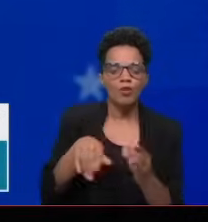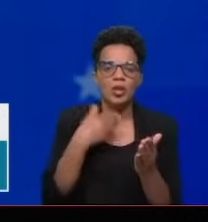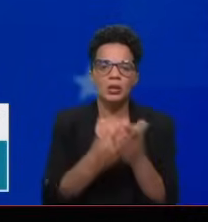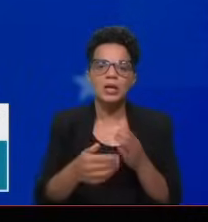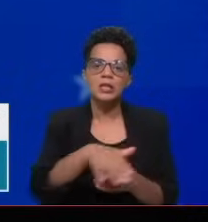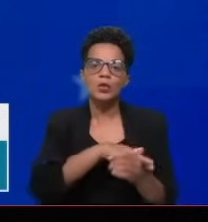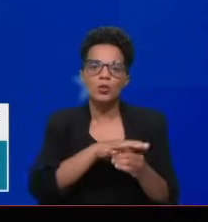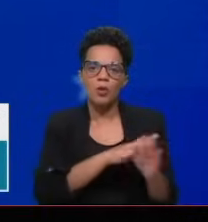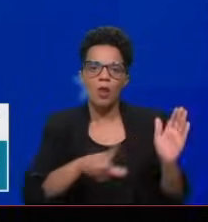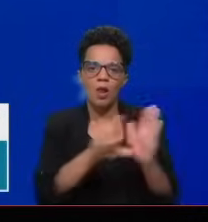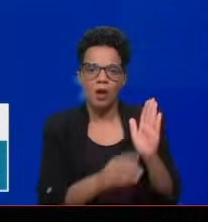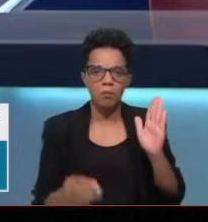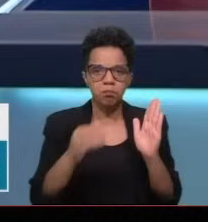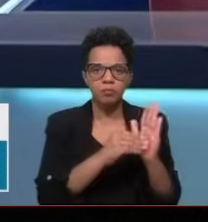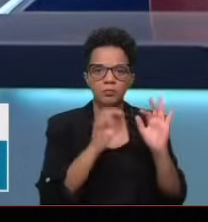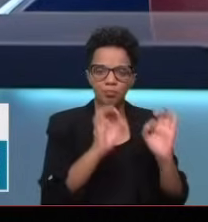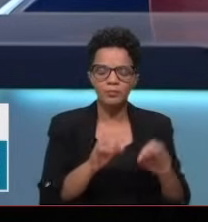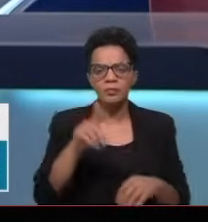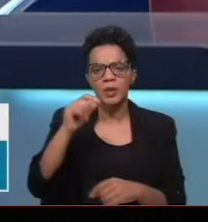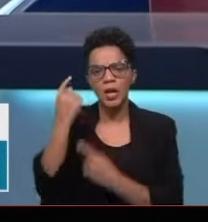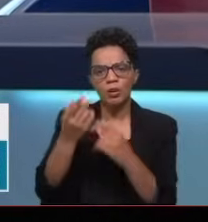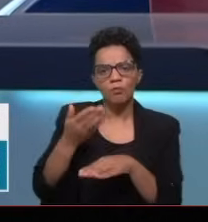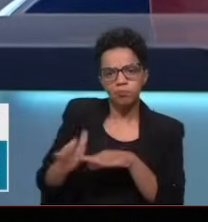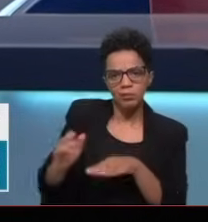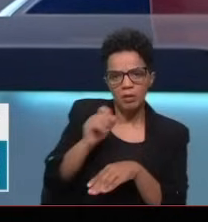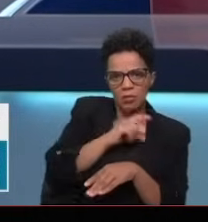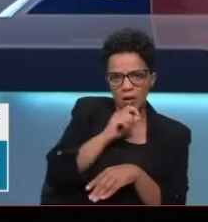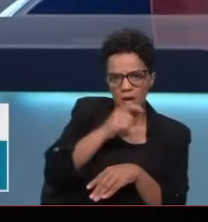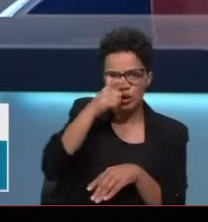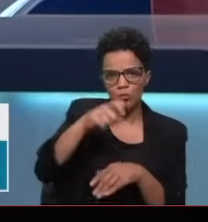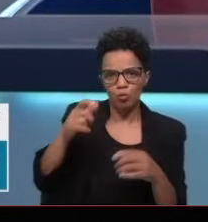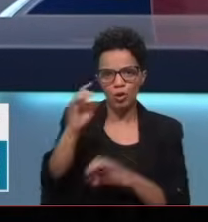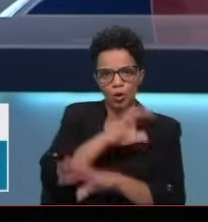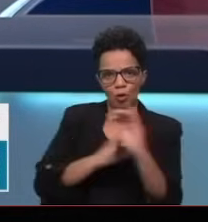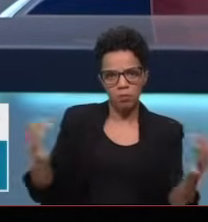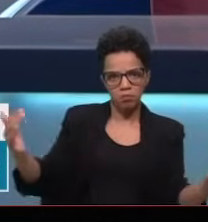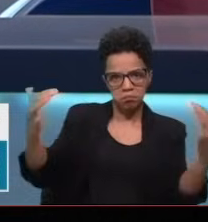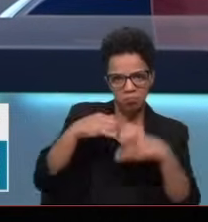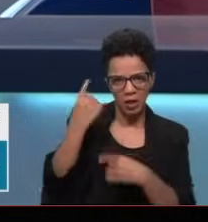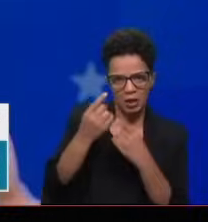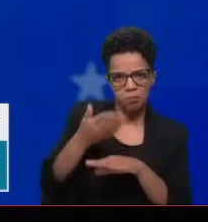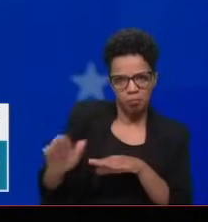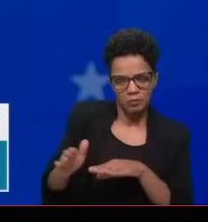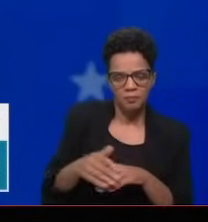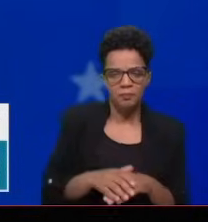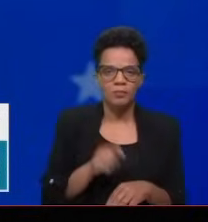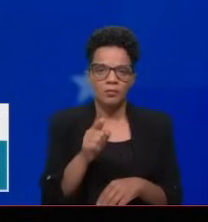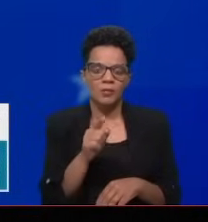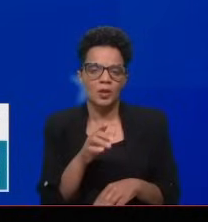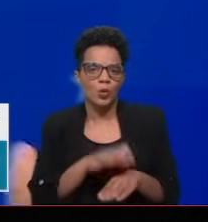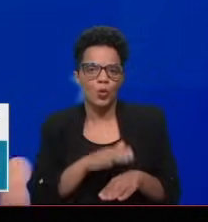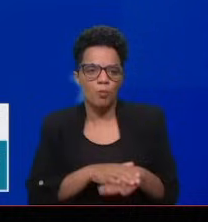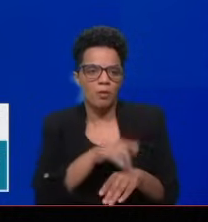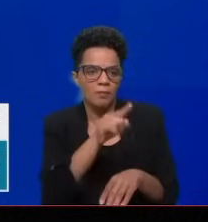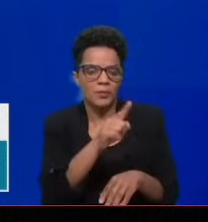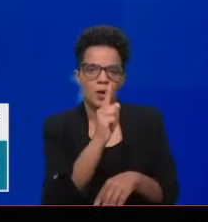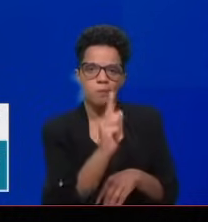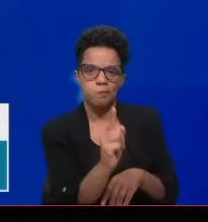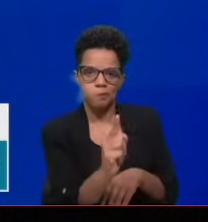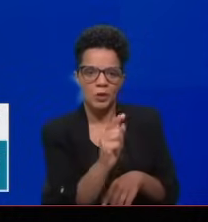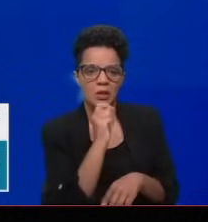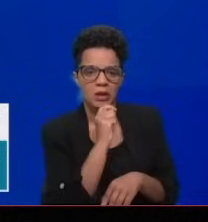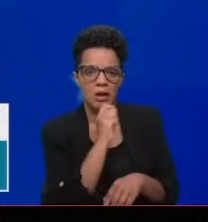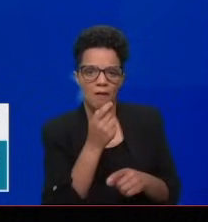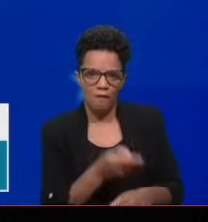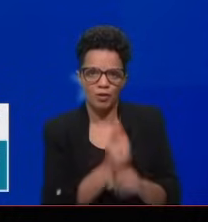sua situação e depois temos que ter e devemos excluir alguém dessas pessoas que chegam a europ pronto obrigado é isso isso será as autoridades competentes e a legal devem